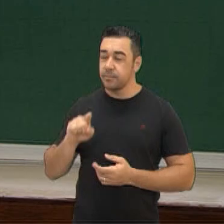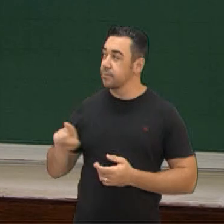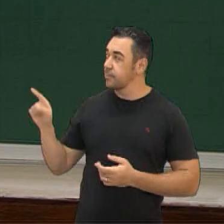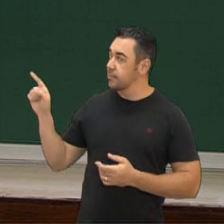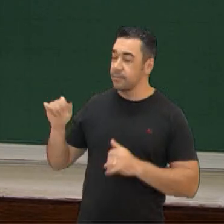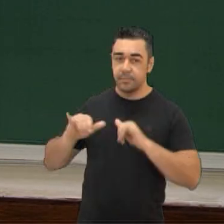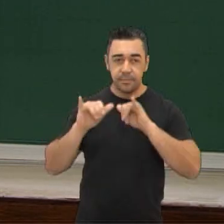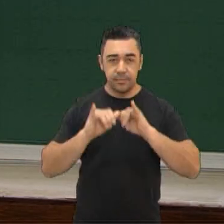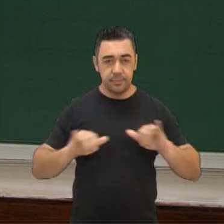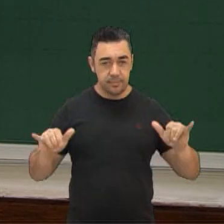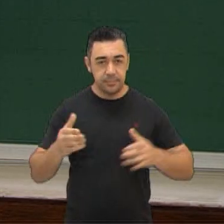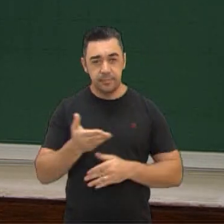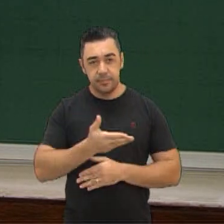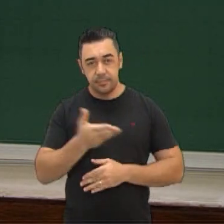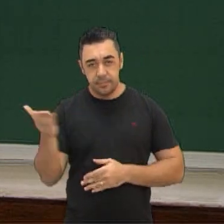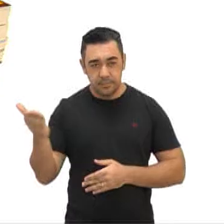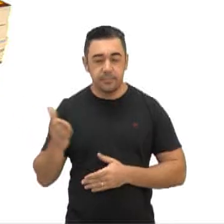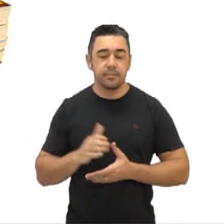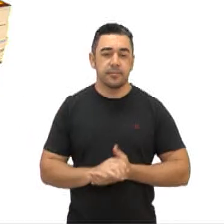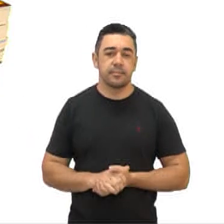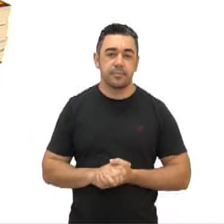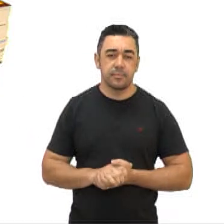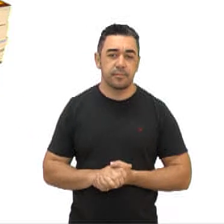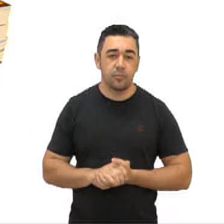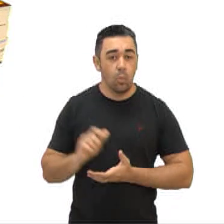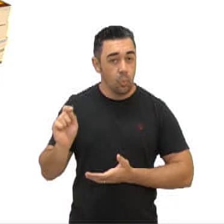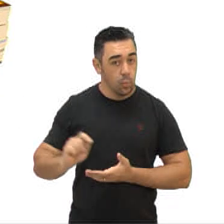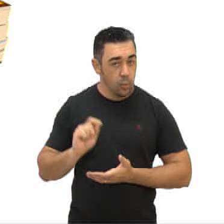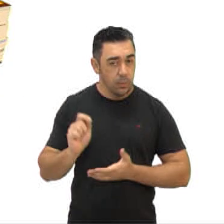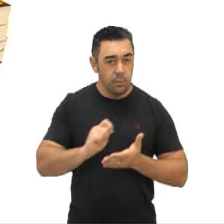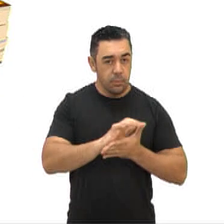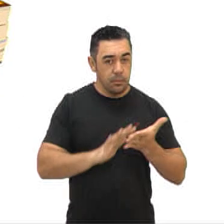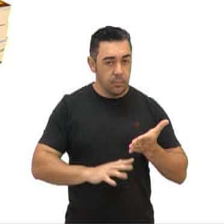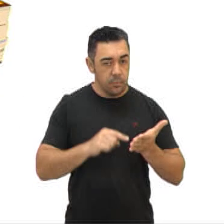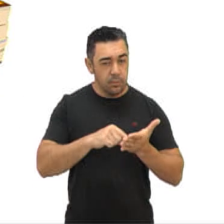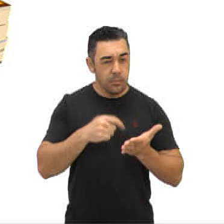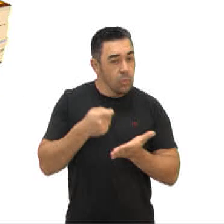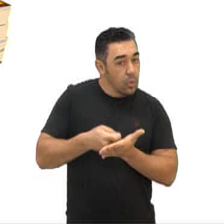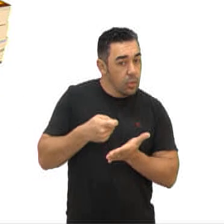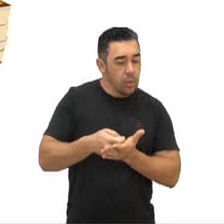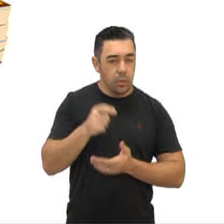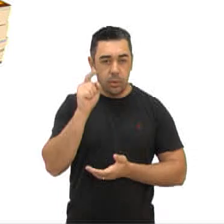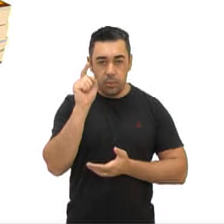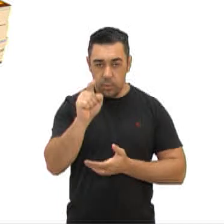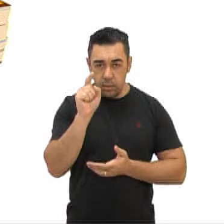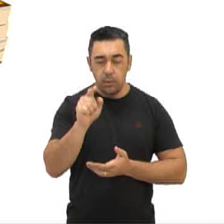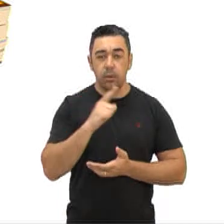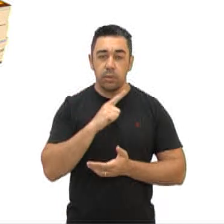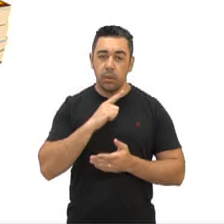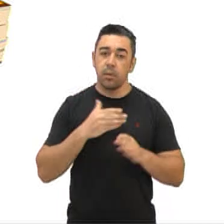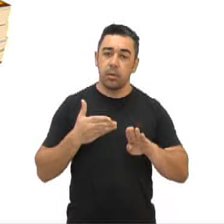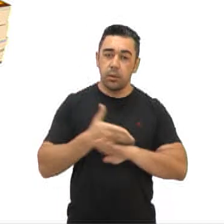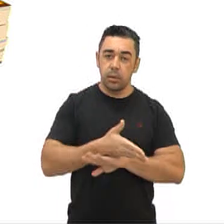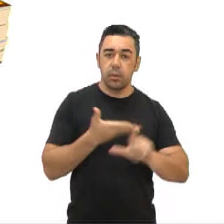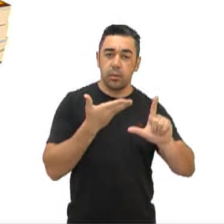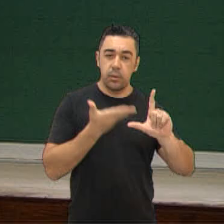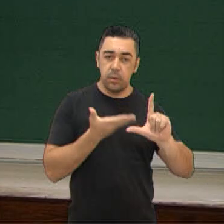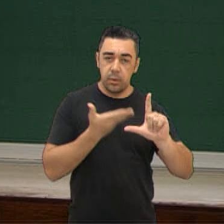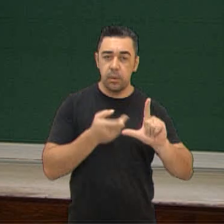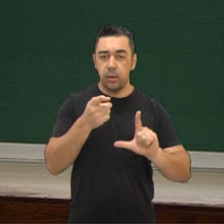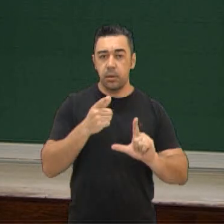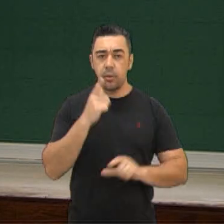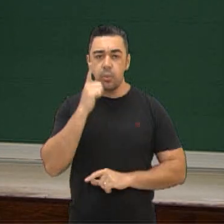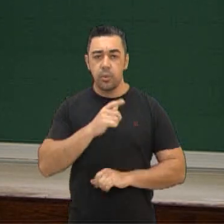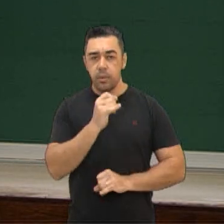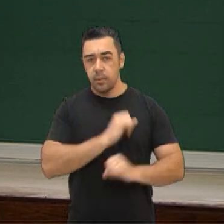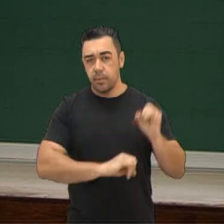avisos, tá? Os lembretes que nós temos é sobre a atividade obrigatória para você que tem acesso ao Classroom, que tem acesso à